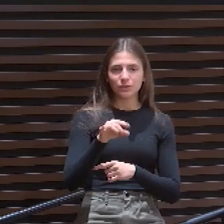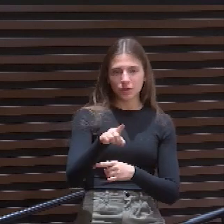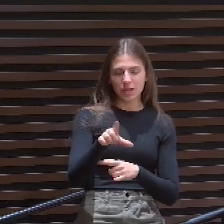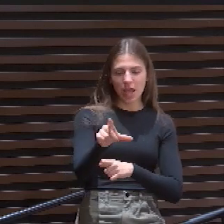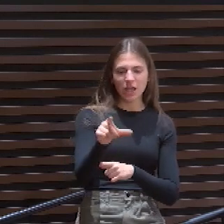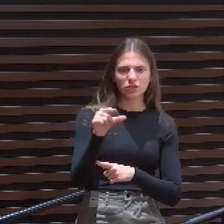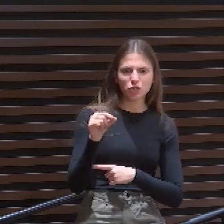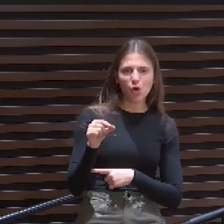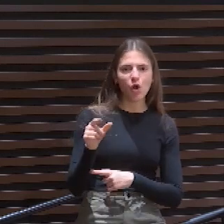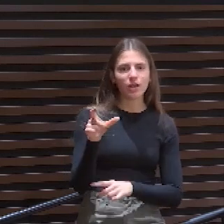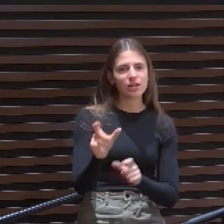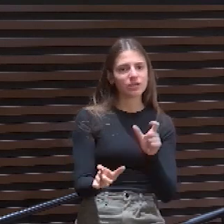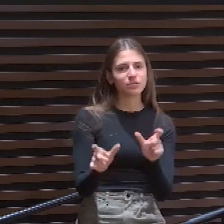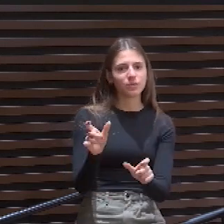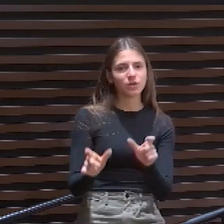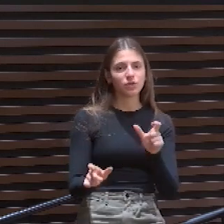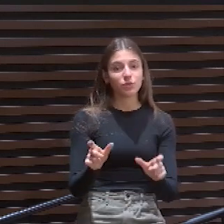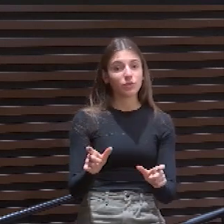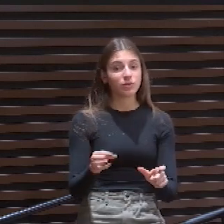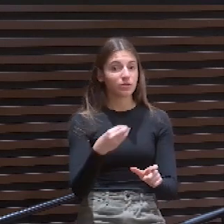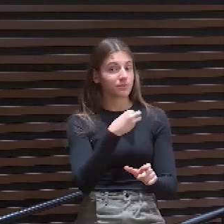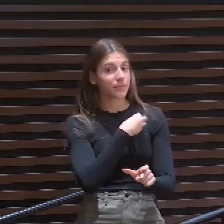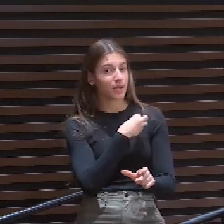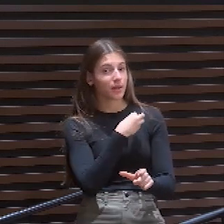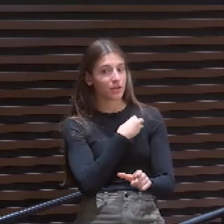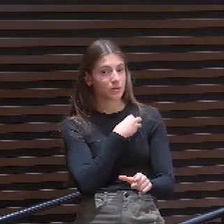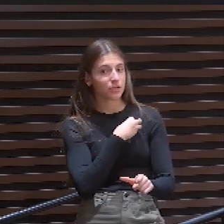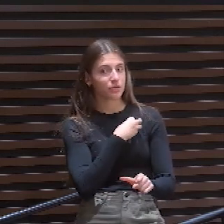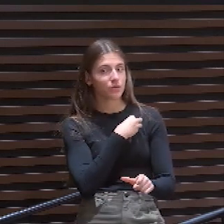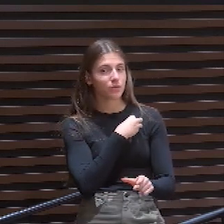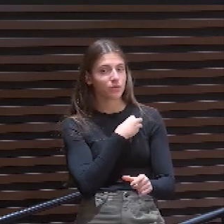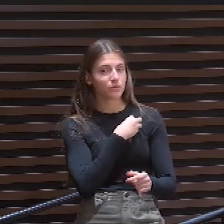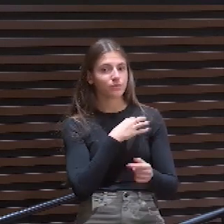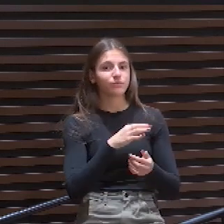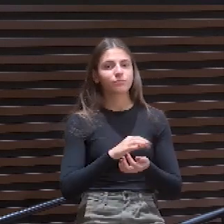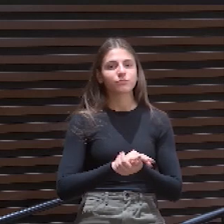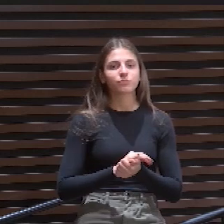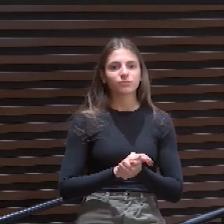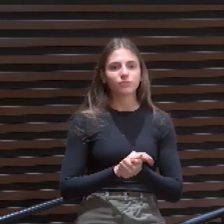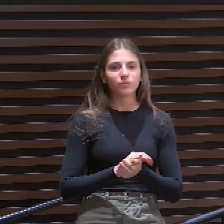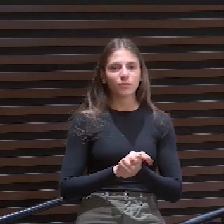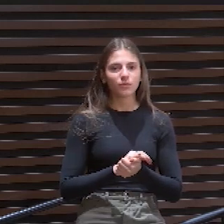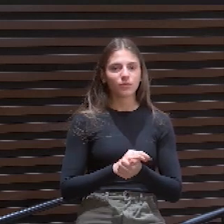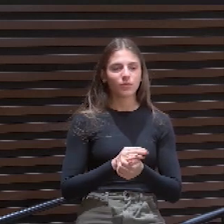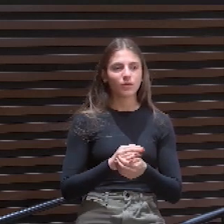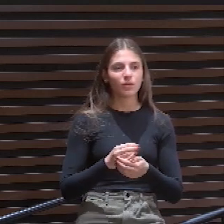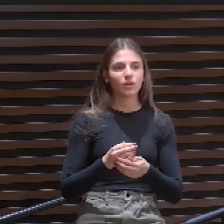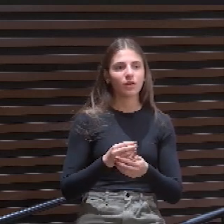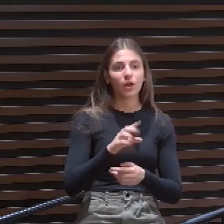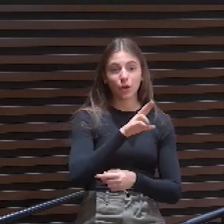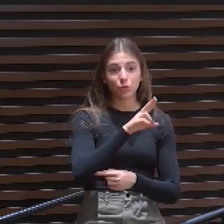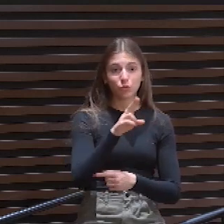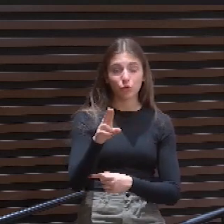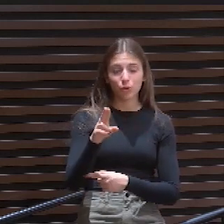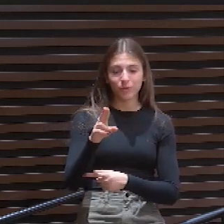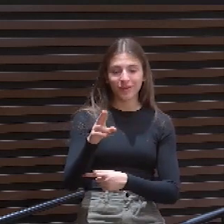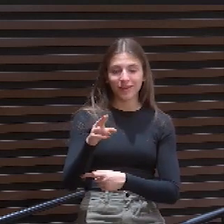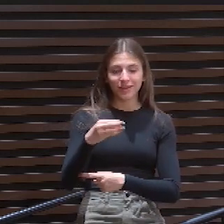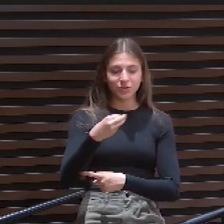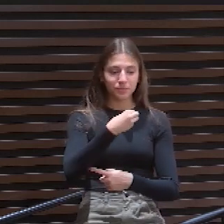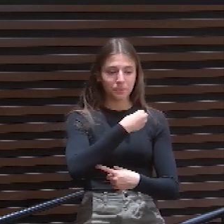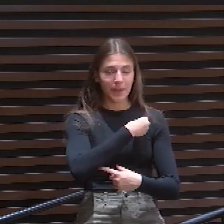pessoas, cometeis pecado, sendo arguidos pela lei como transgressores.